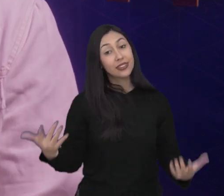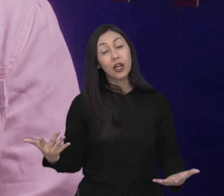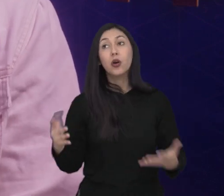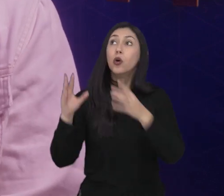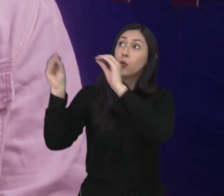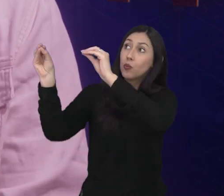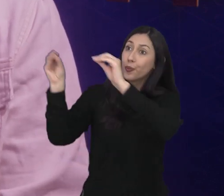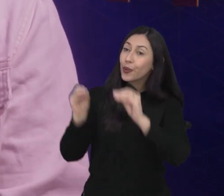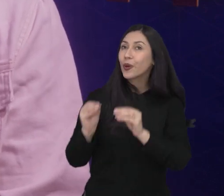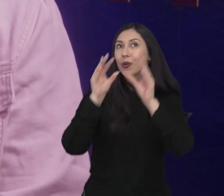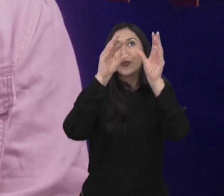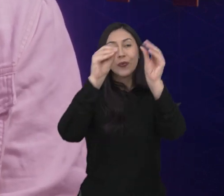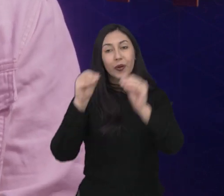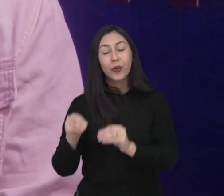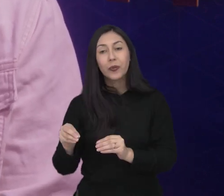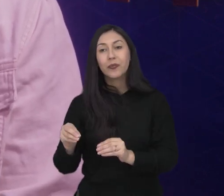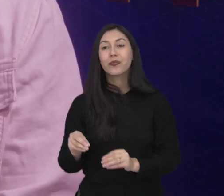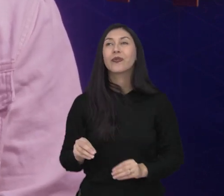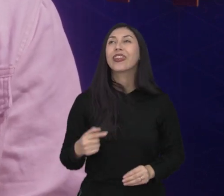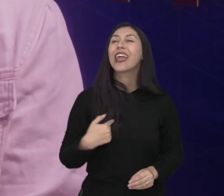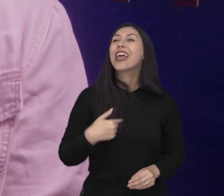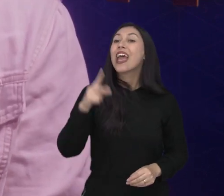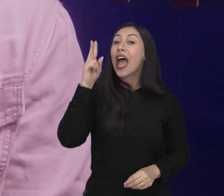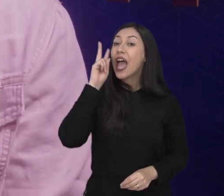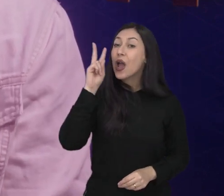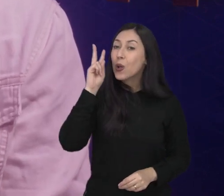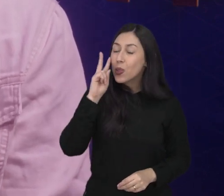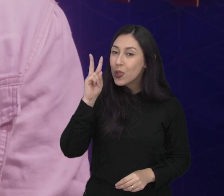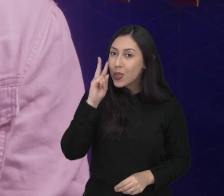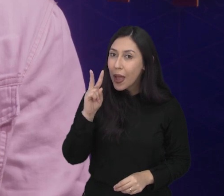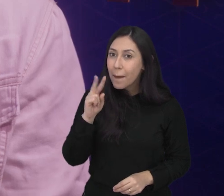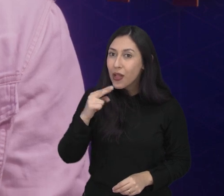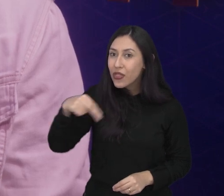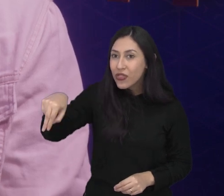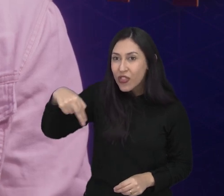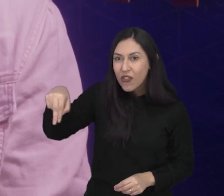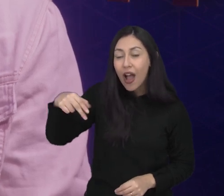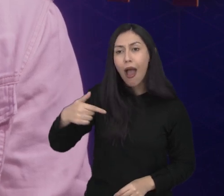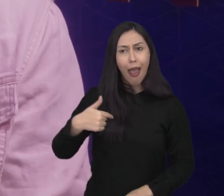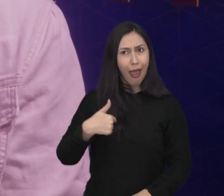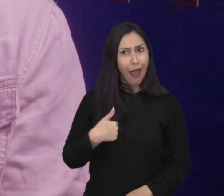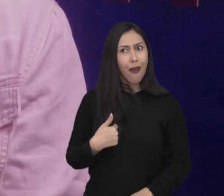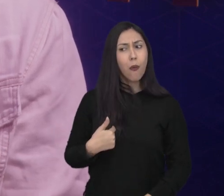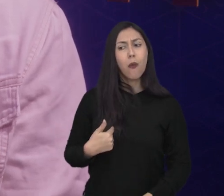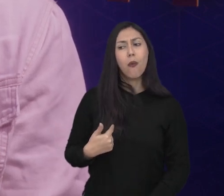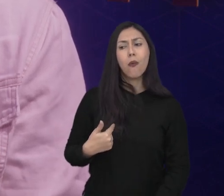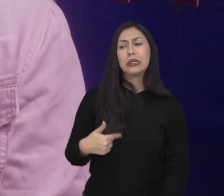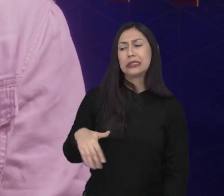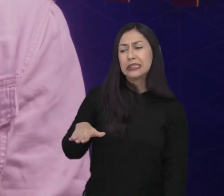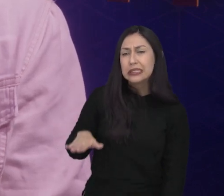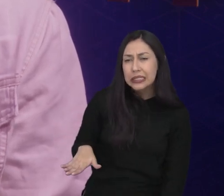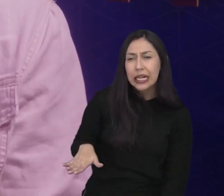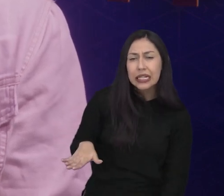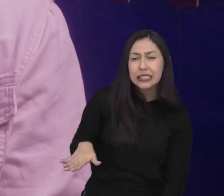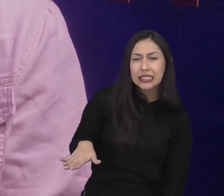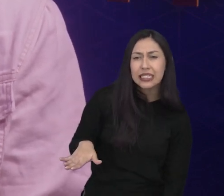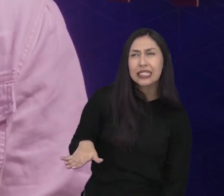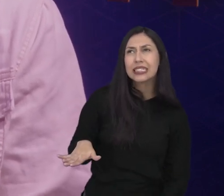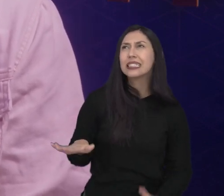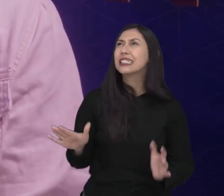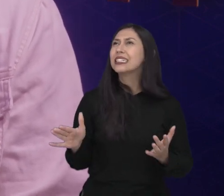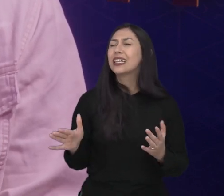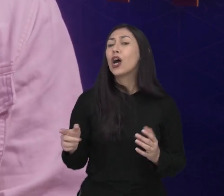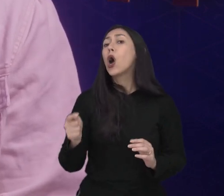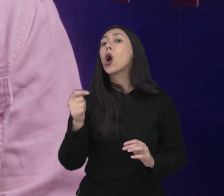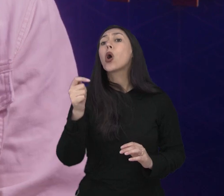no campo, né? E aí vieram. E aí eu lembro, Vicky, de uma novela que eu era muito criança, hein, quando passou,